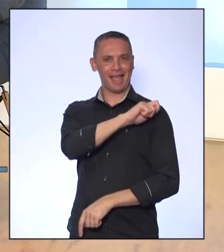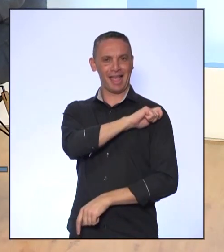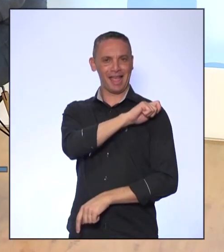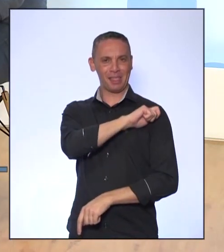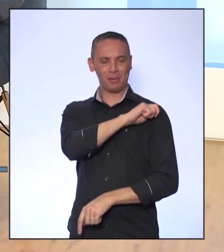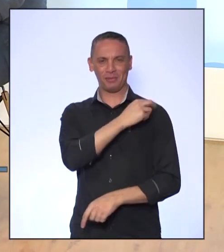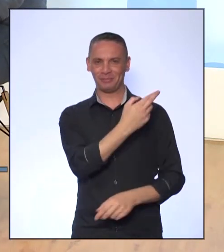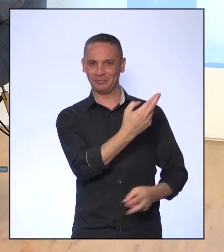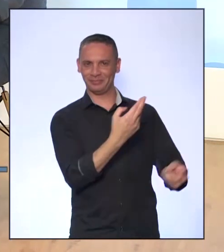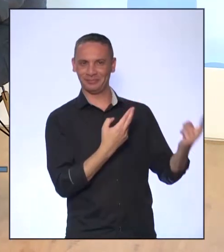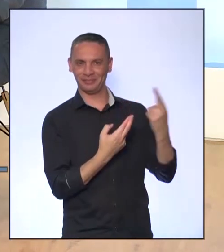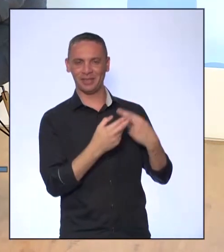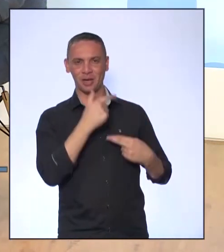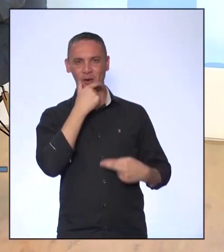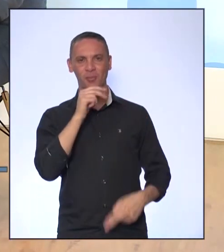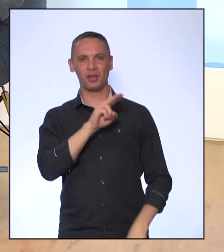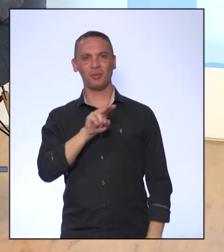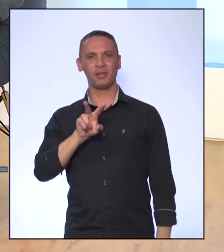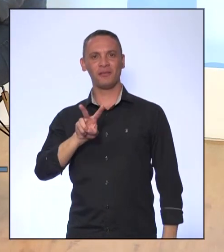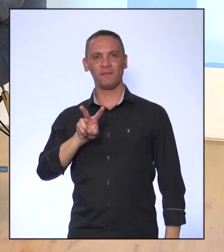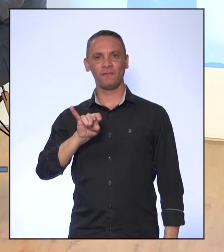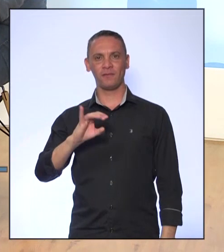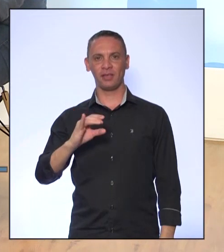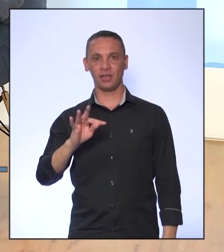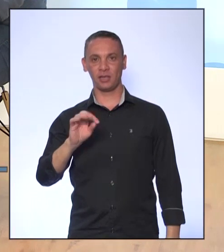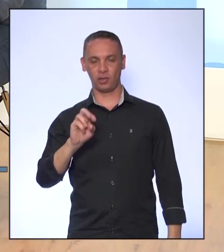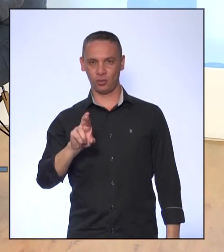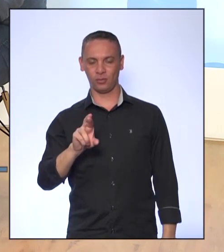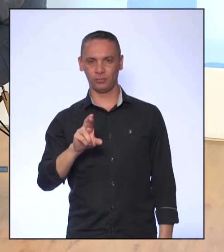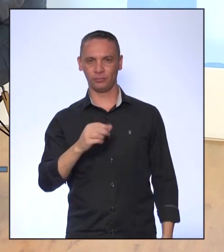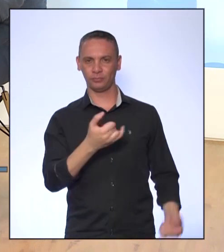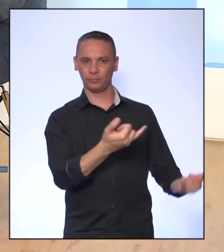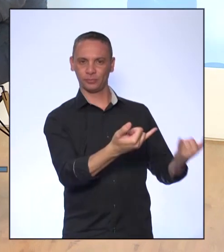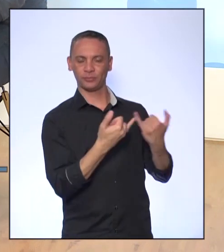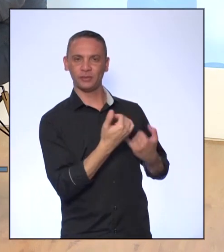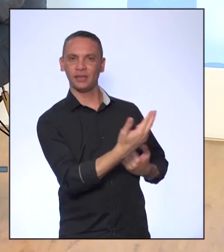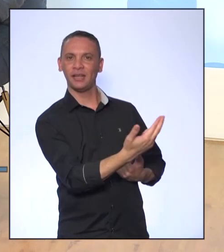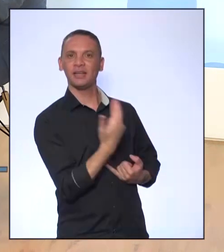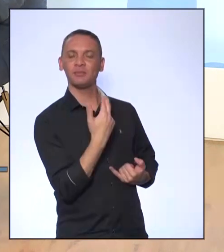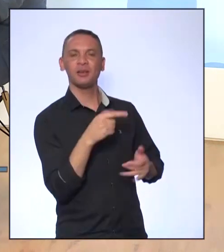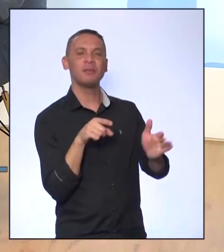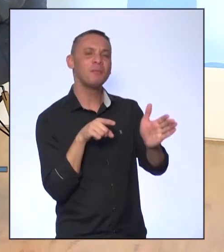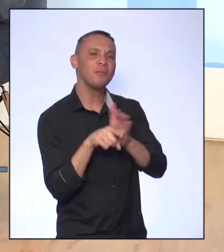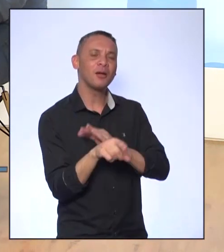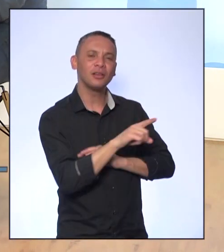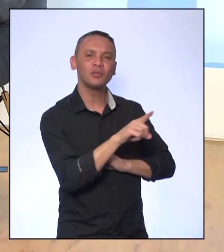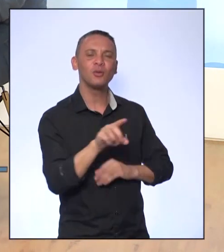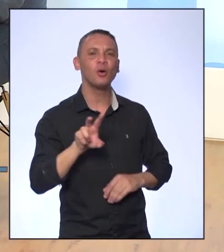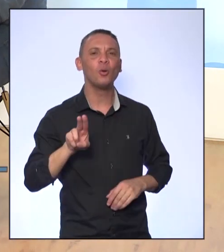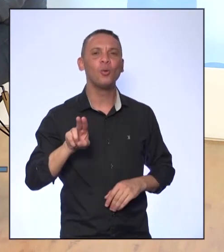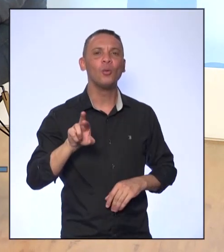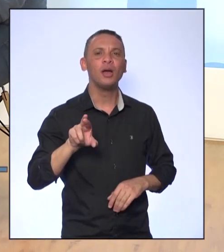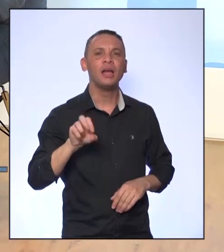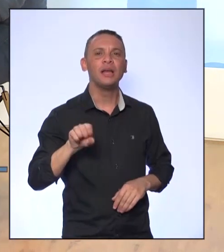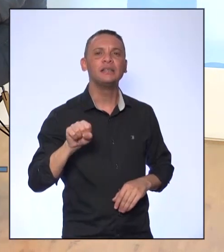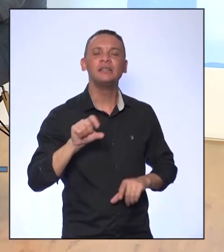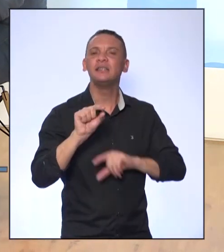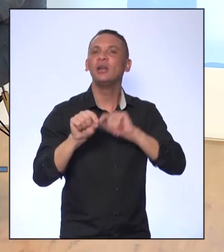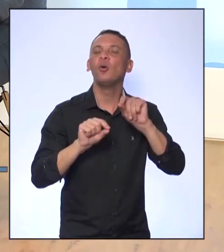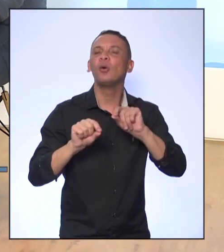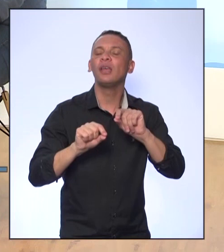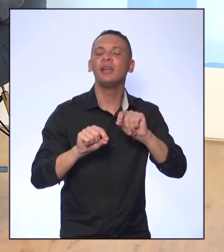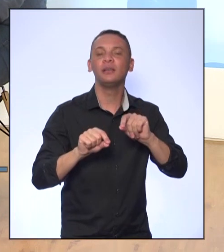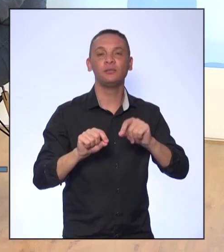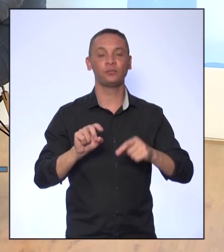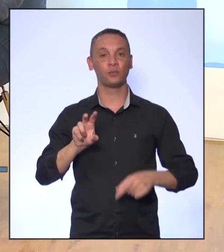aqui, o Victor, né? Ele colocou aqui a resposta para aquele questionamento que o senhor fez no início. Ele falou que